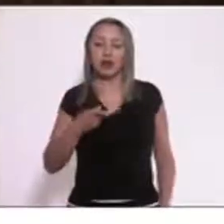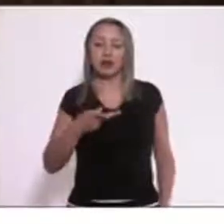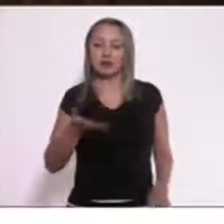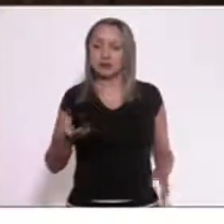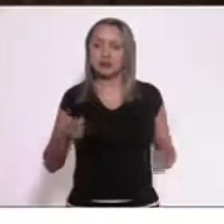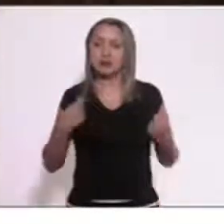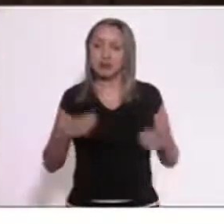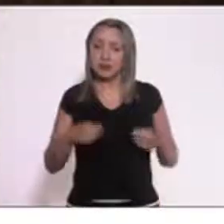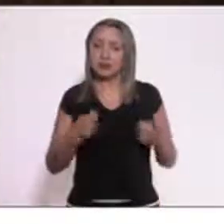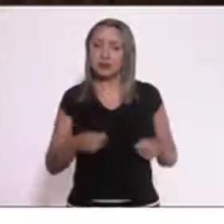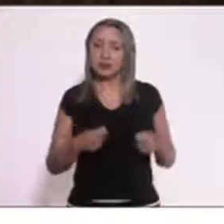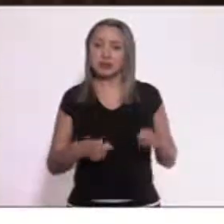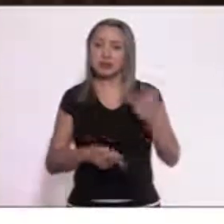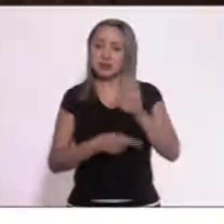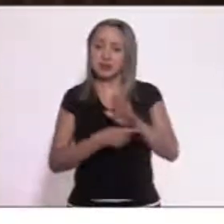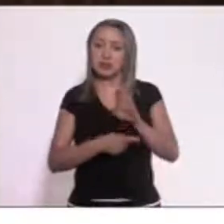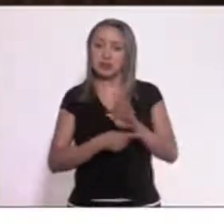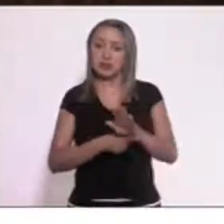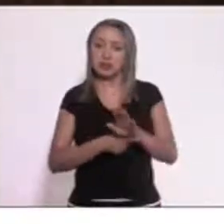exatamente você